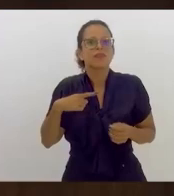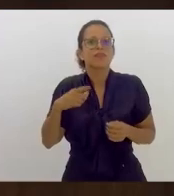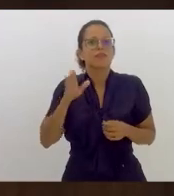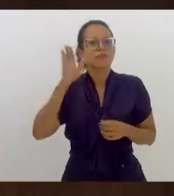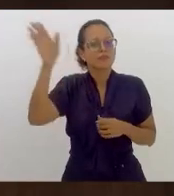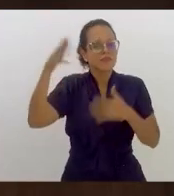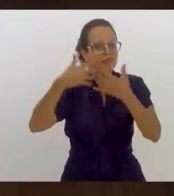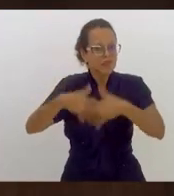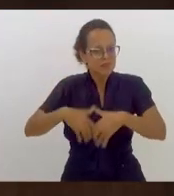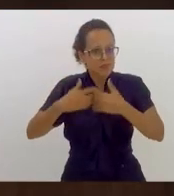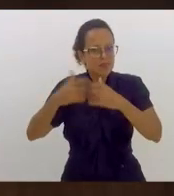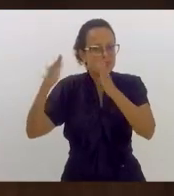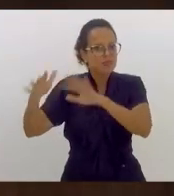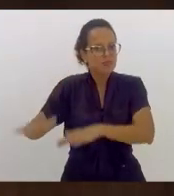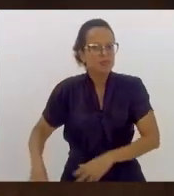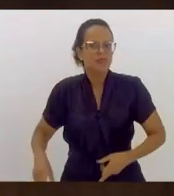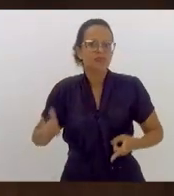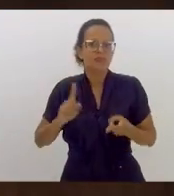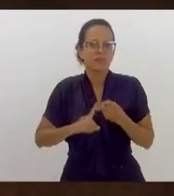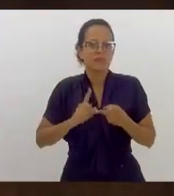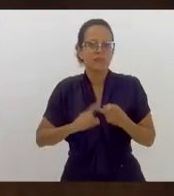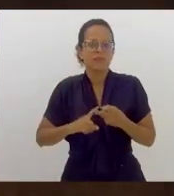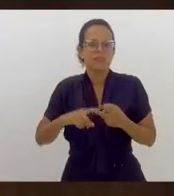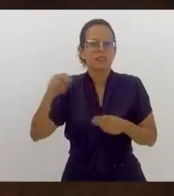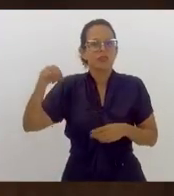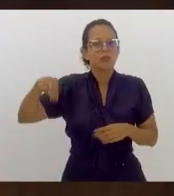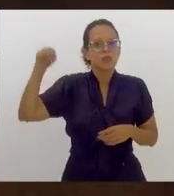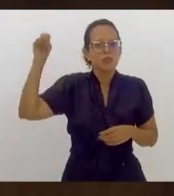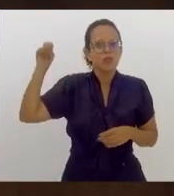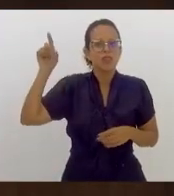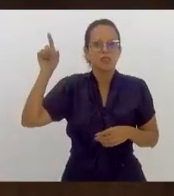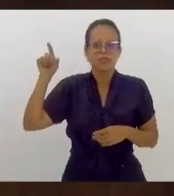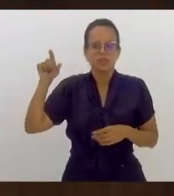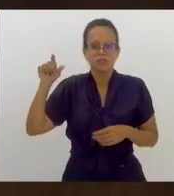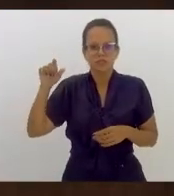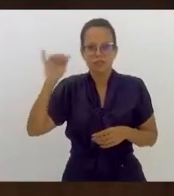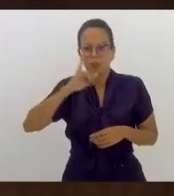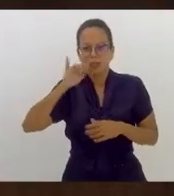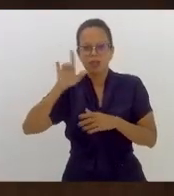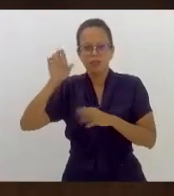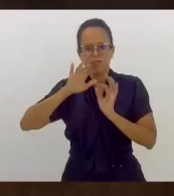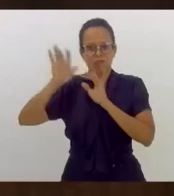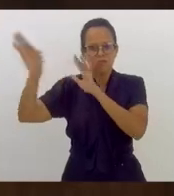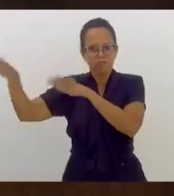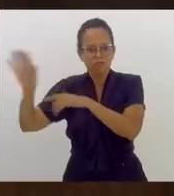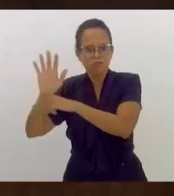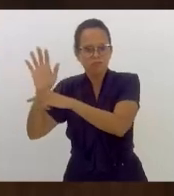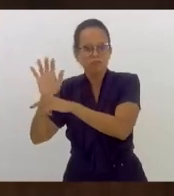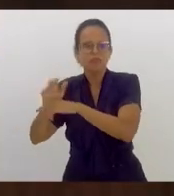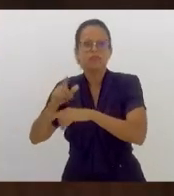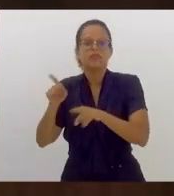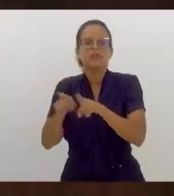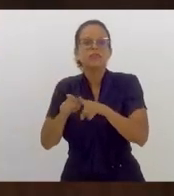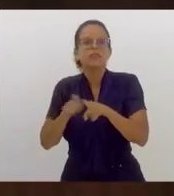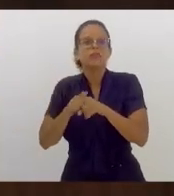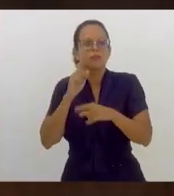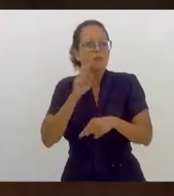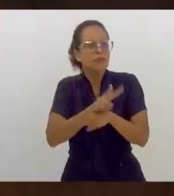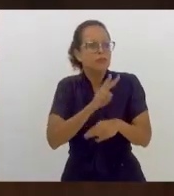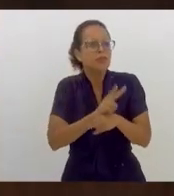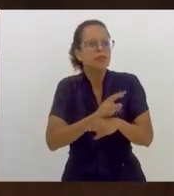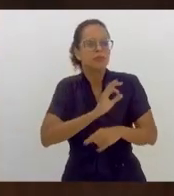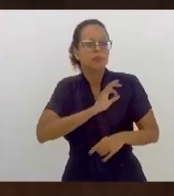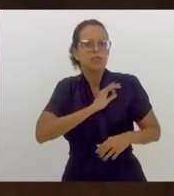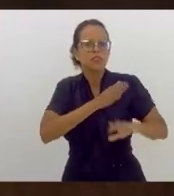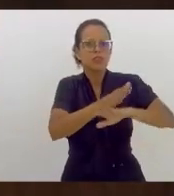de Petrópolis, o alagamento no norte e noroeste fluminense, as operações policiais nas favelas do Rio de Janeiro. A